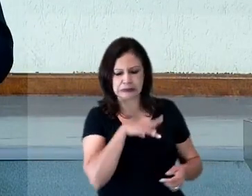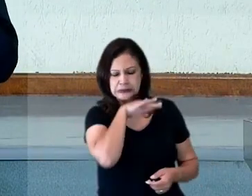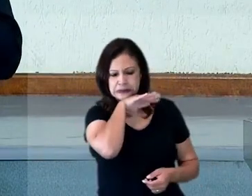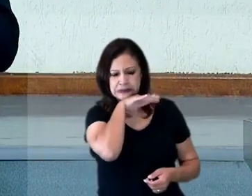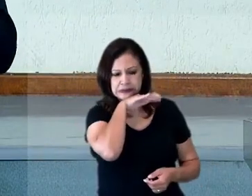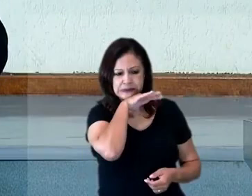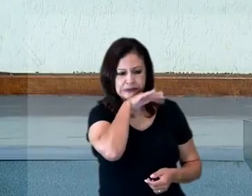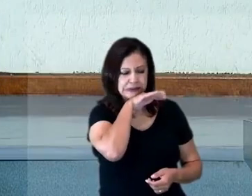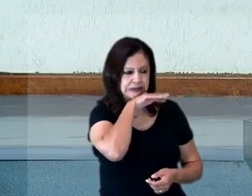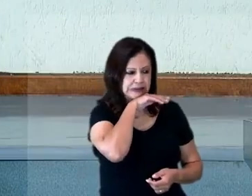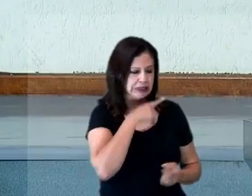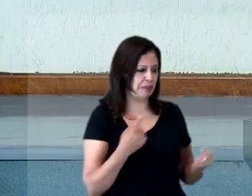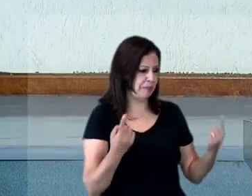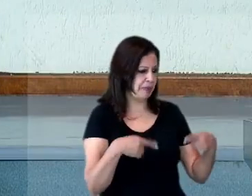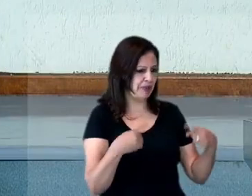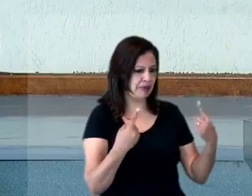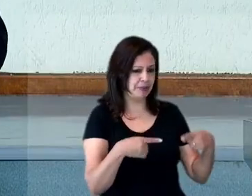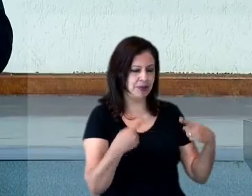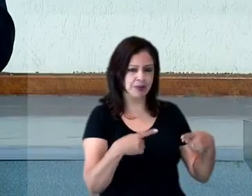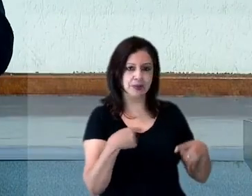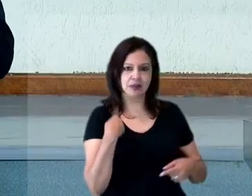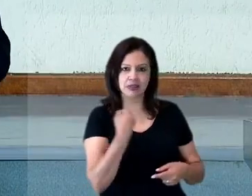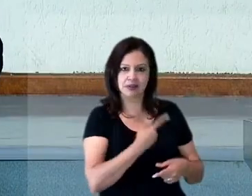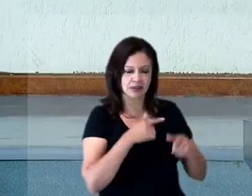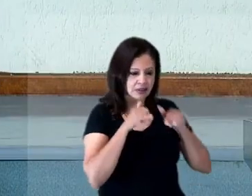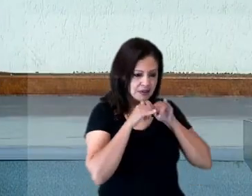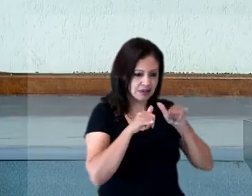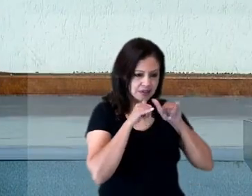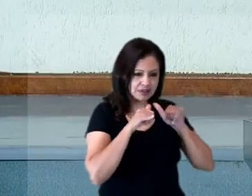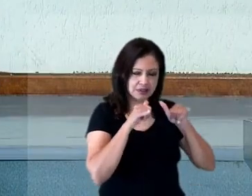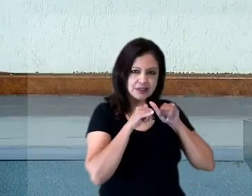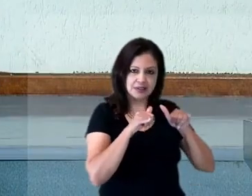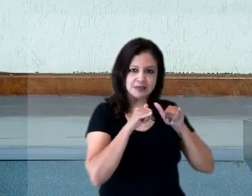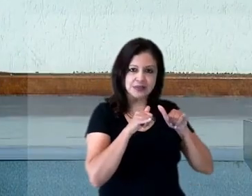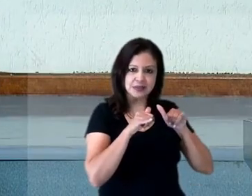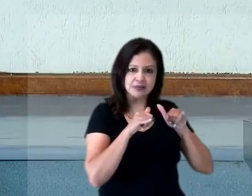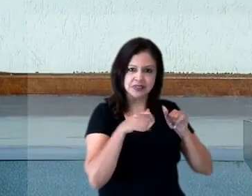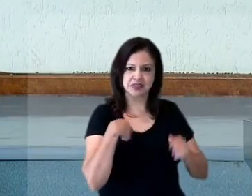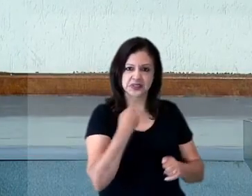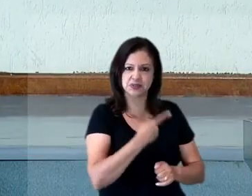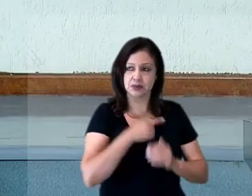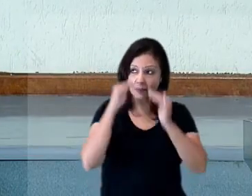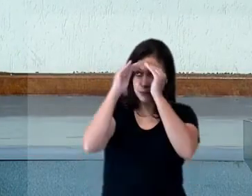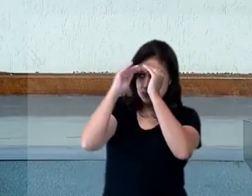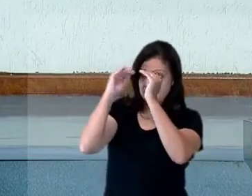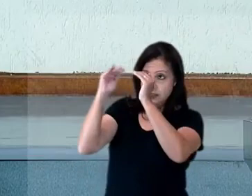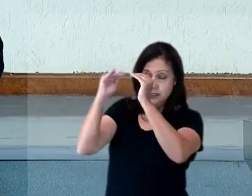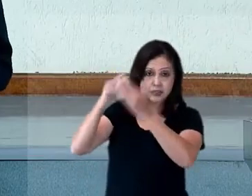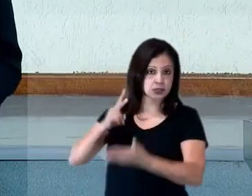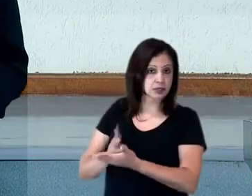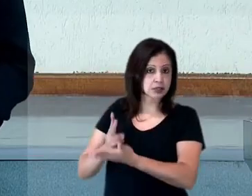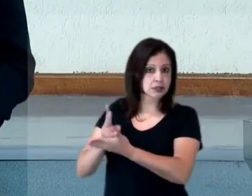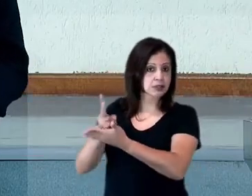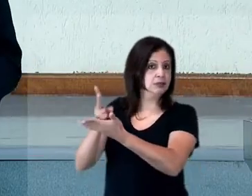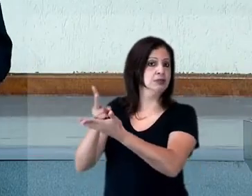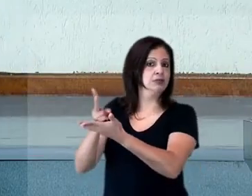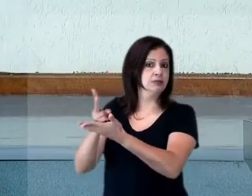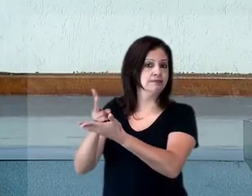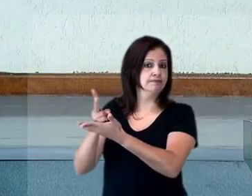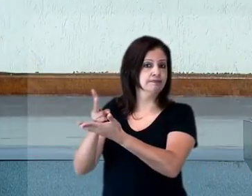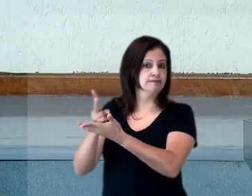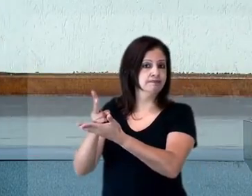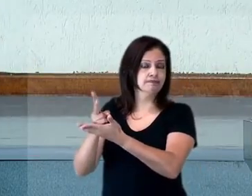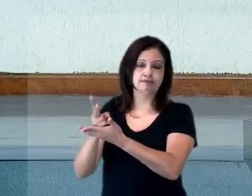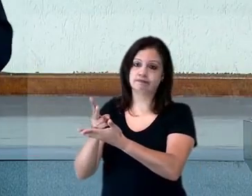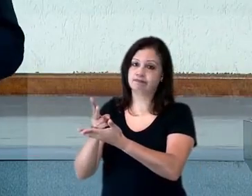condição de declarar que vamos passar por isso, que vamos chegar do outro lado, que vamos concluir?